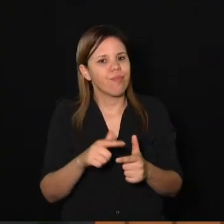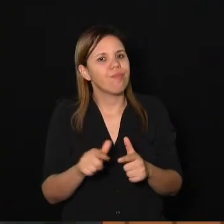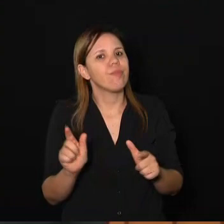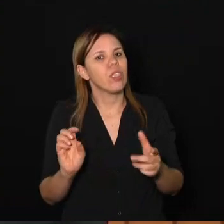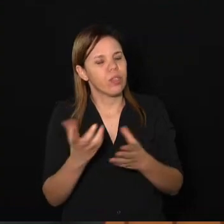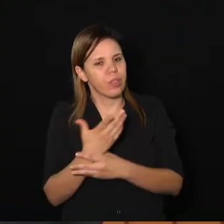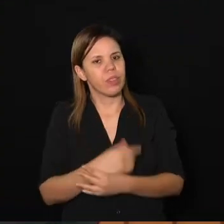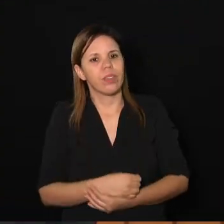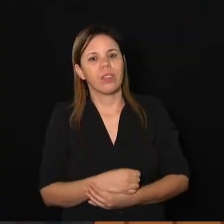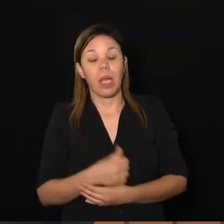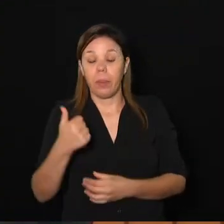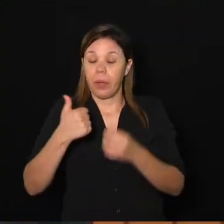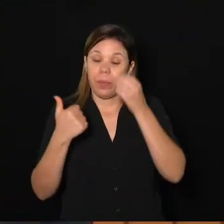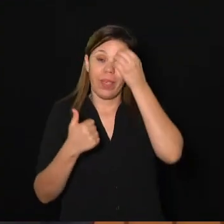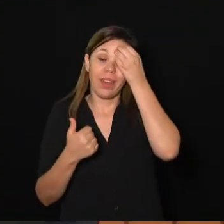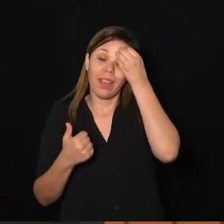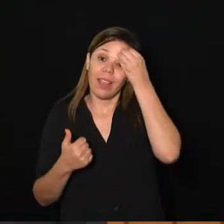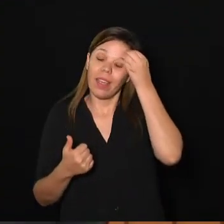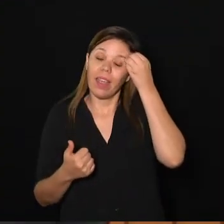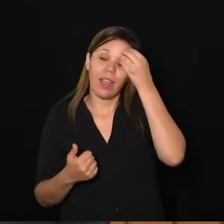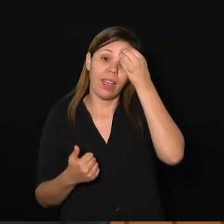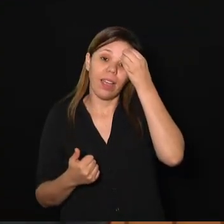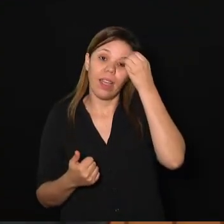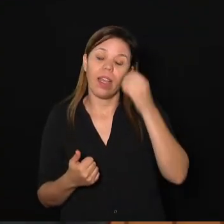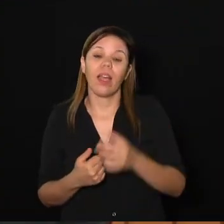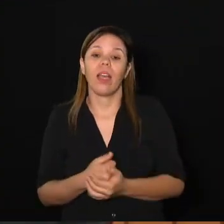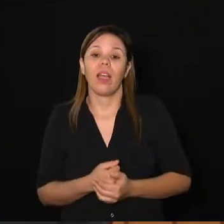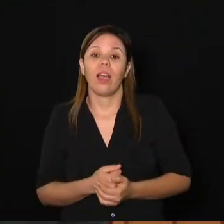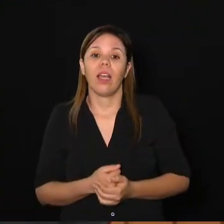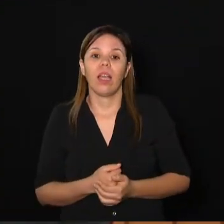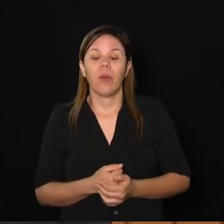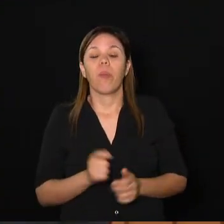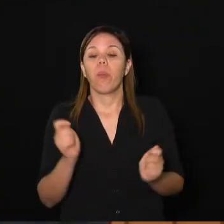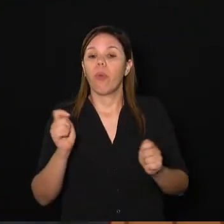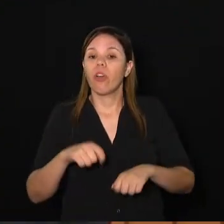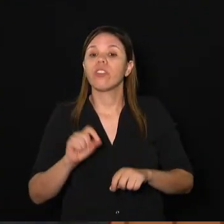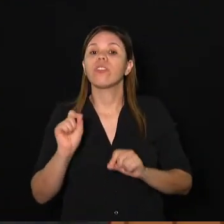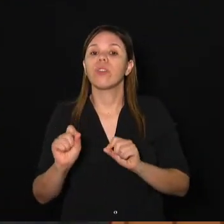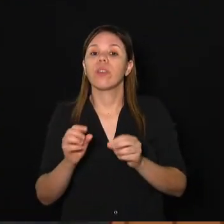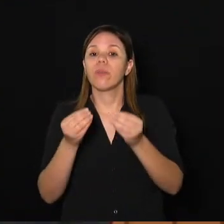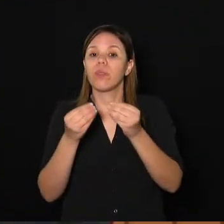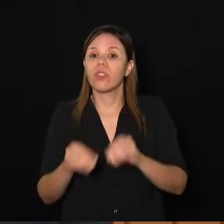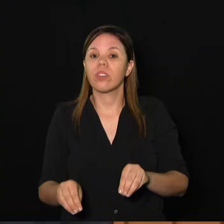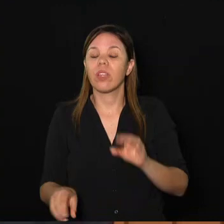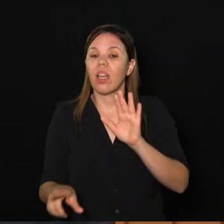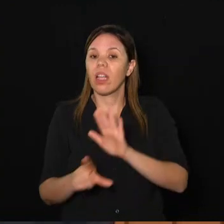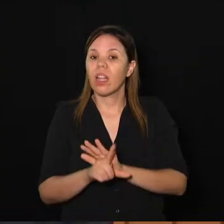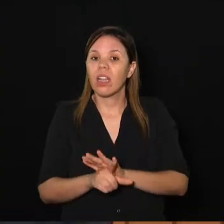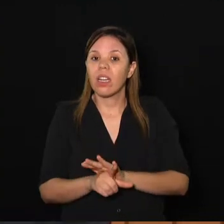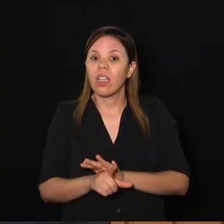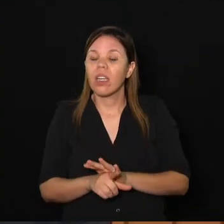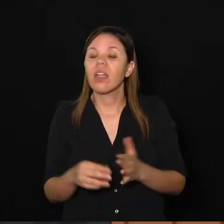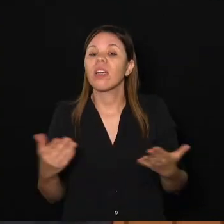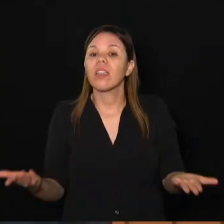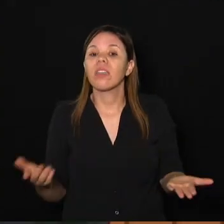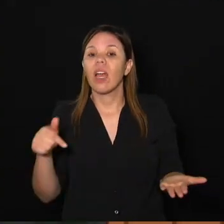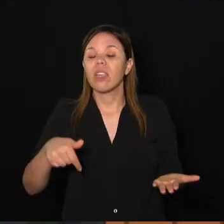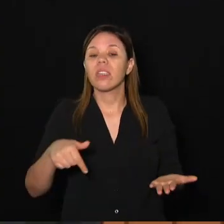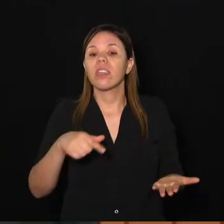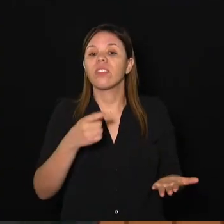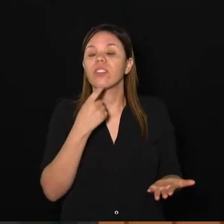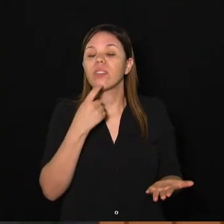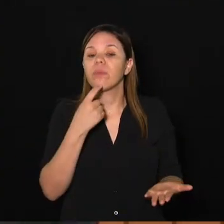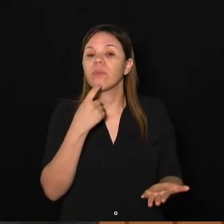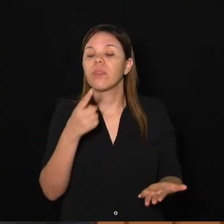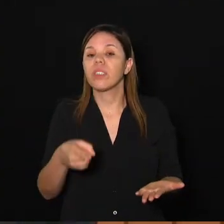a primeira delas é justamente a violação a própria lei 11.749 do município esse o artigo 5º